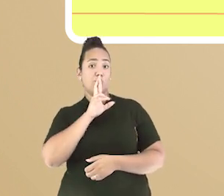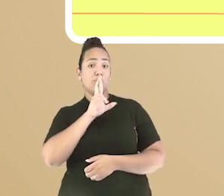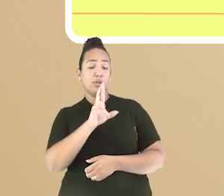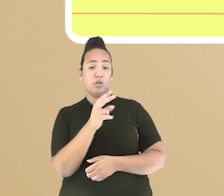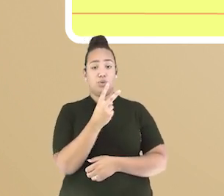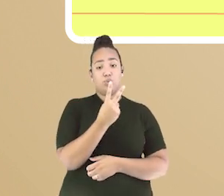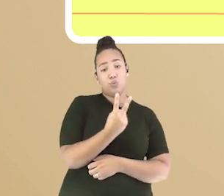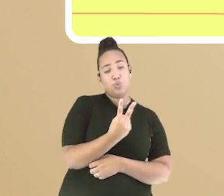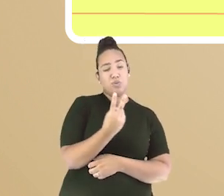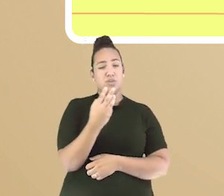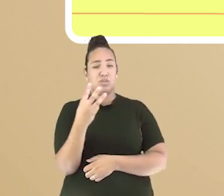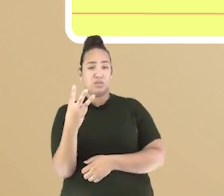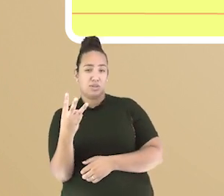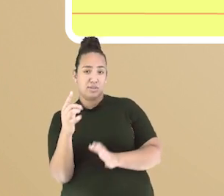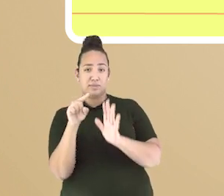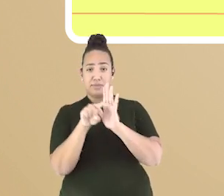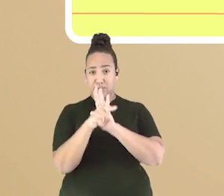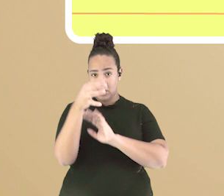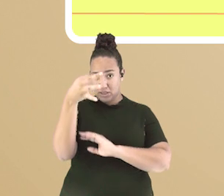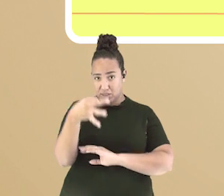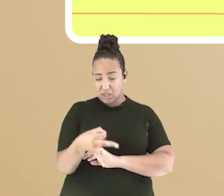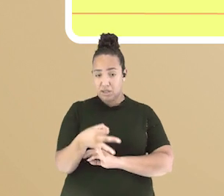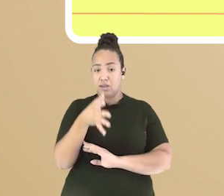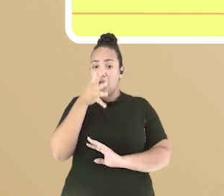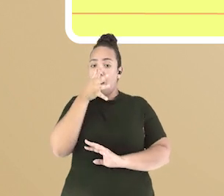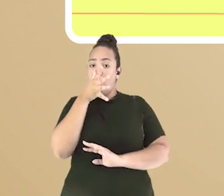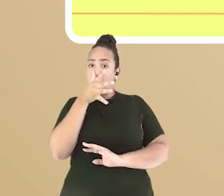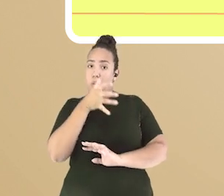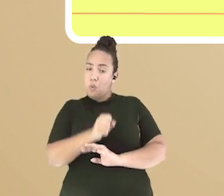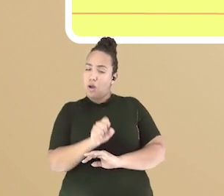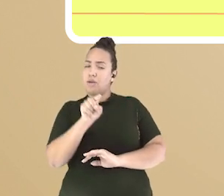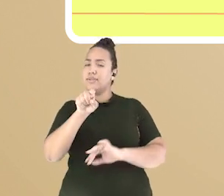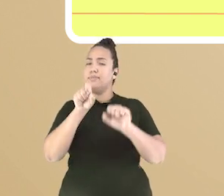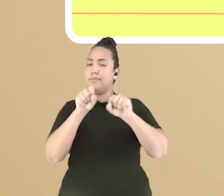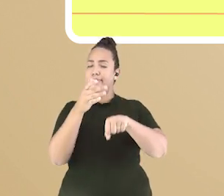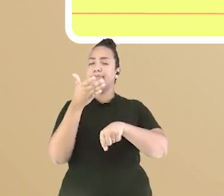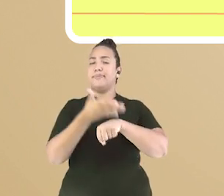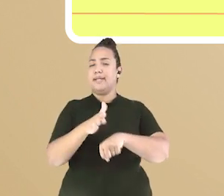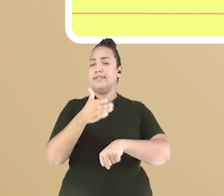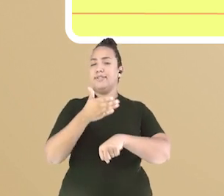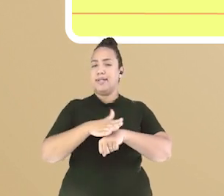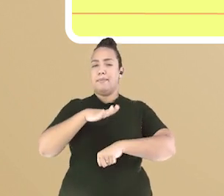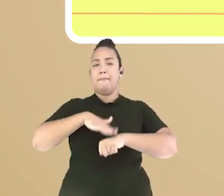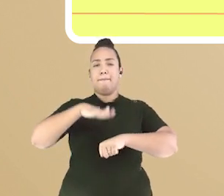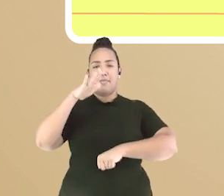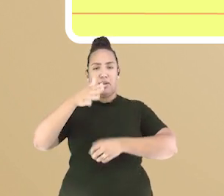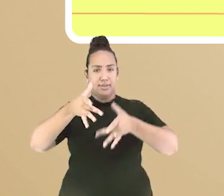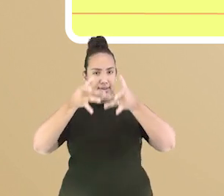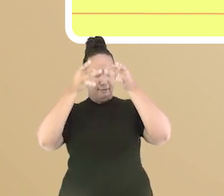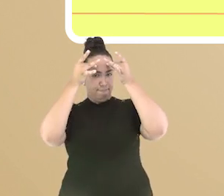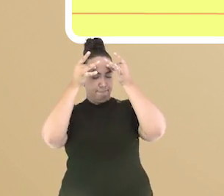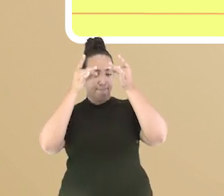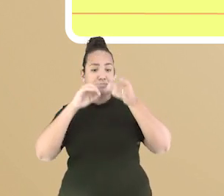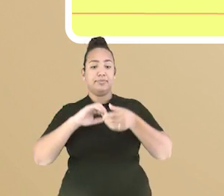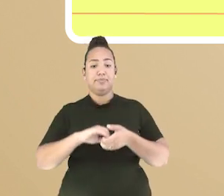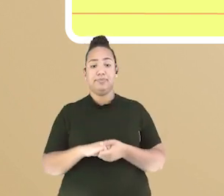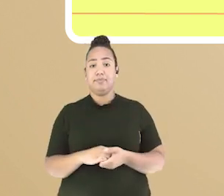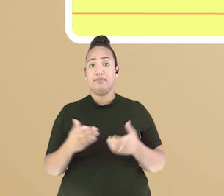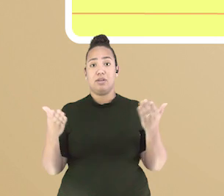acertou de 2 a 3 questões, tá quase lá. Que tal fazer mais alguns exercícios, poder fixar melhor a